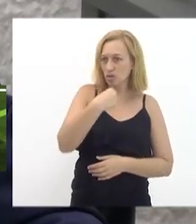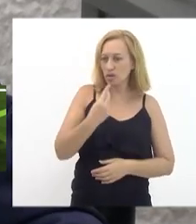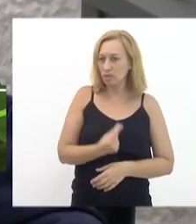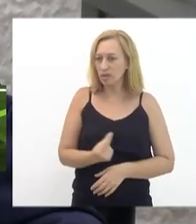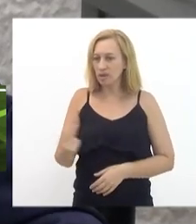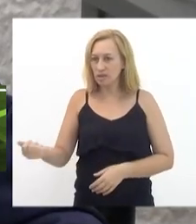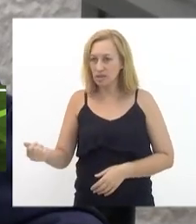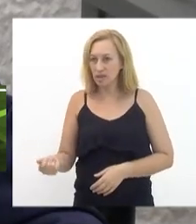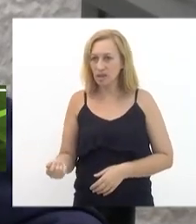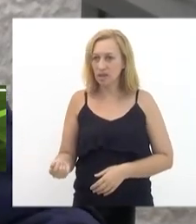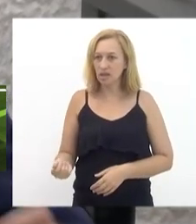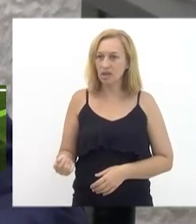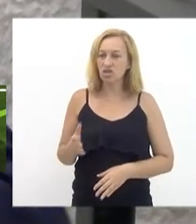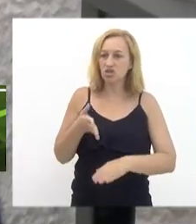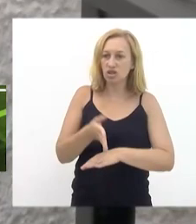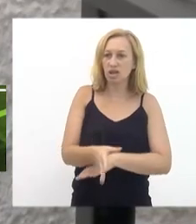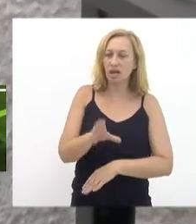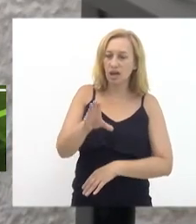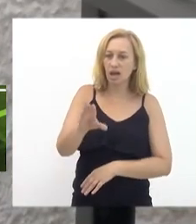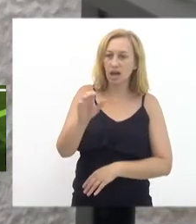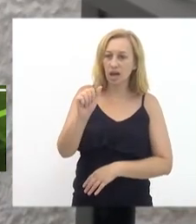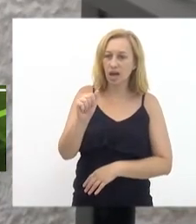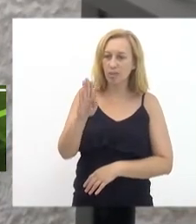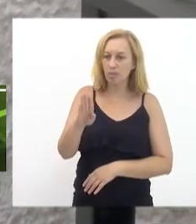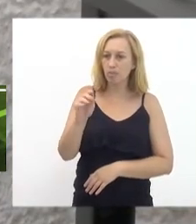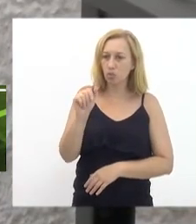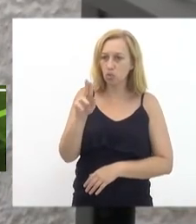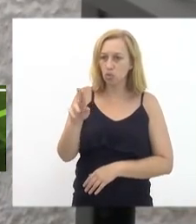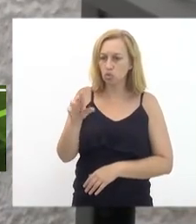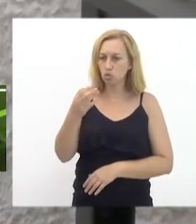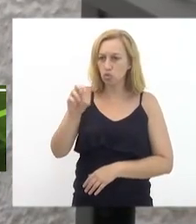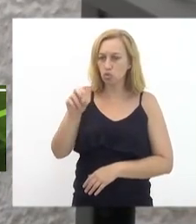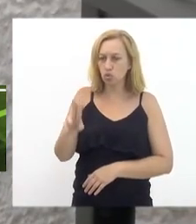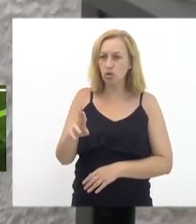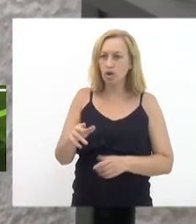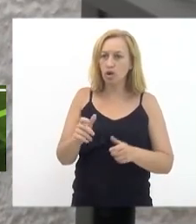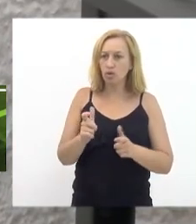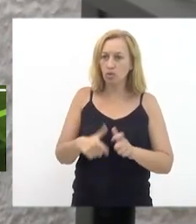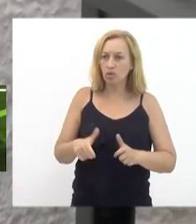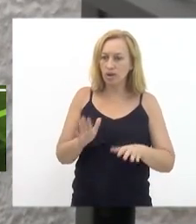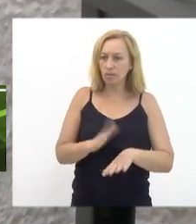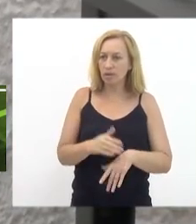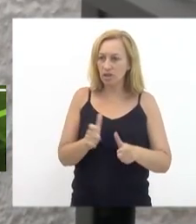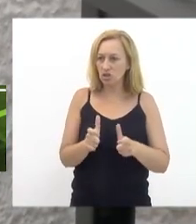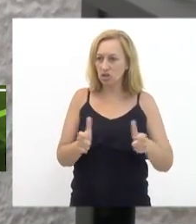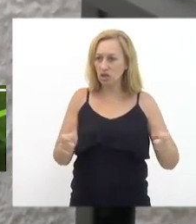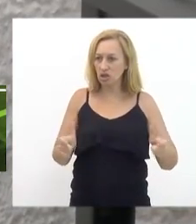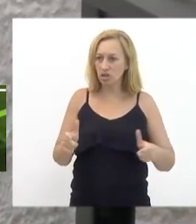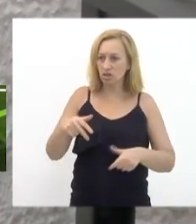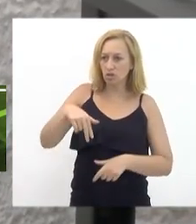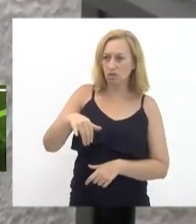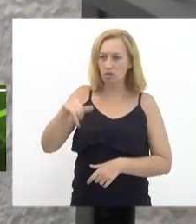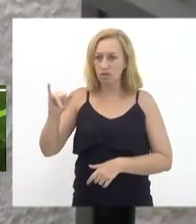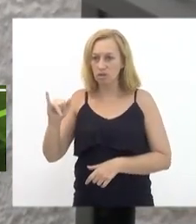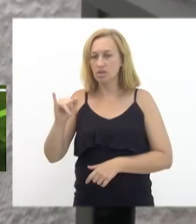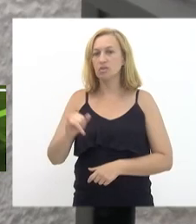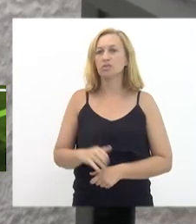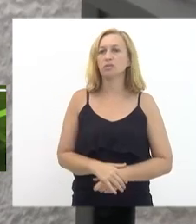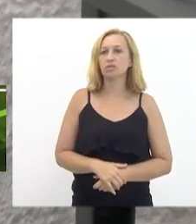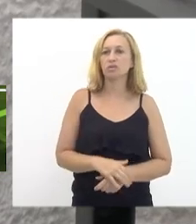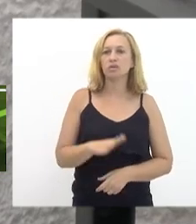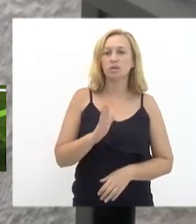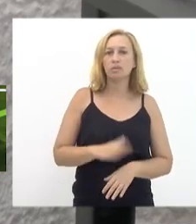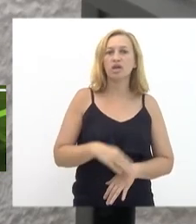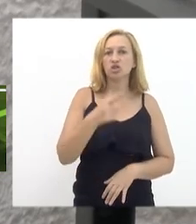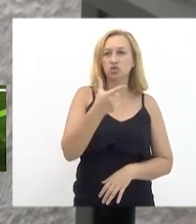sair do centro chegar em Cabo Sul tão e o crescimento EA região que mais cresce na em Nova Iguaçu maior colégio eleitoral mais gente